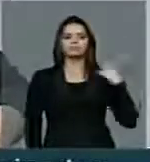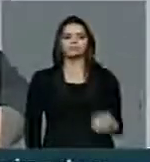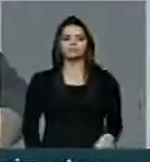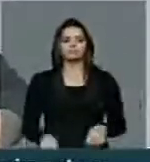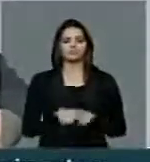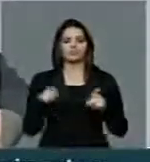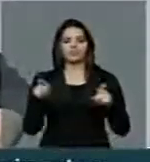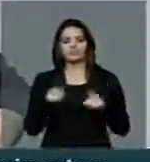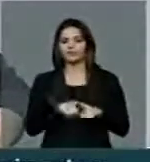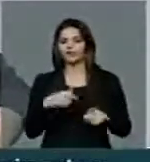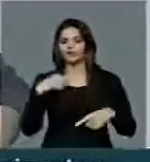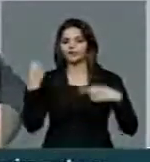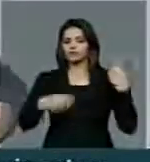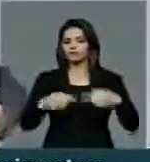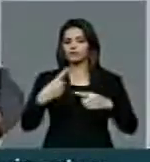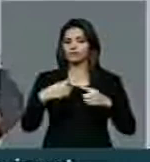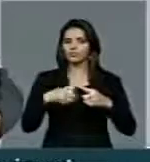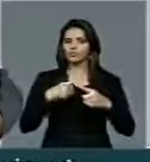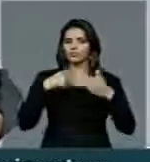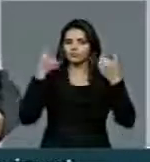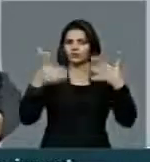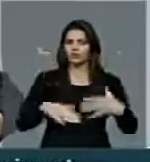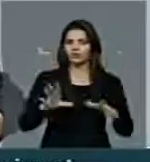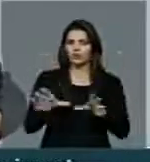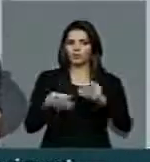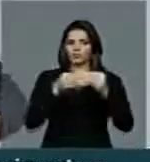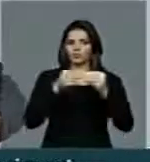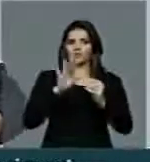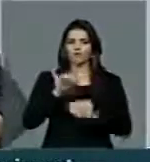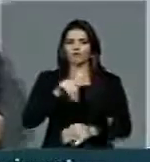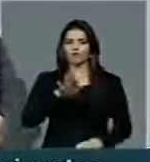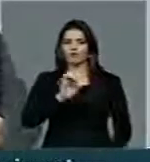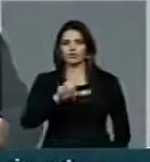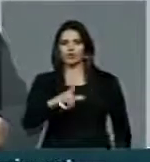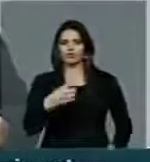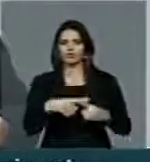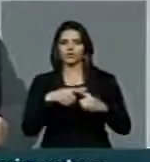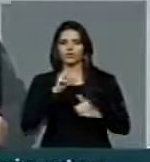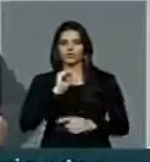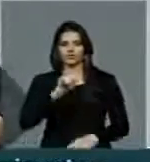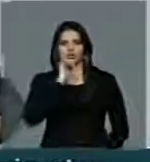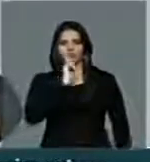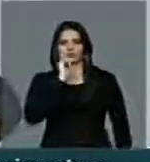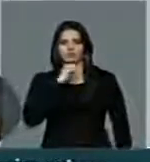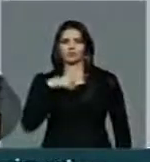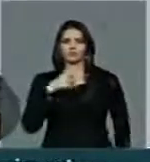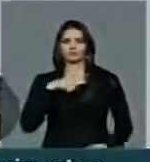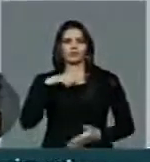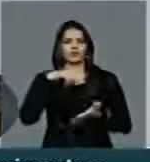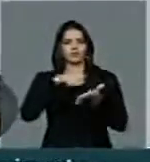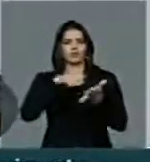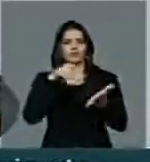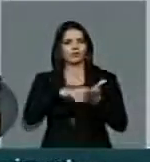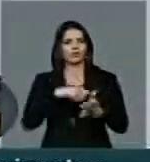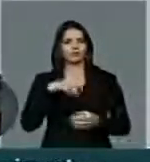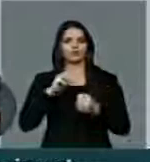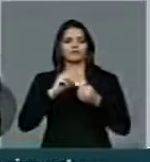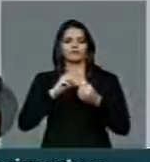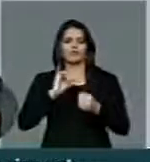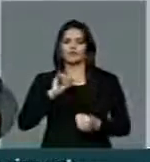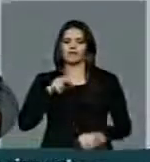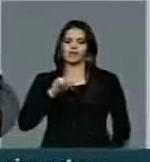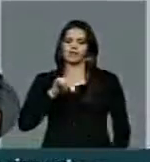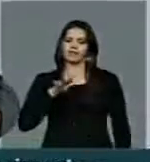fim, fala de disposições complementares finais, como se vocês estabelecem a obrigatoriedade, por exemplo, de fazer o inventário